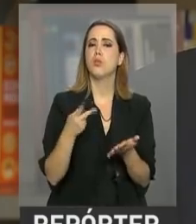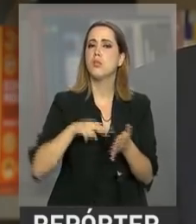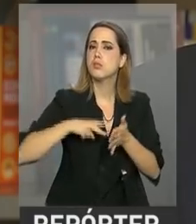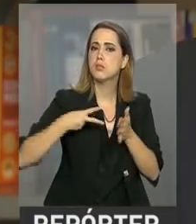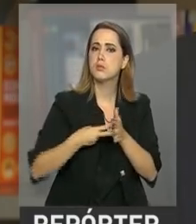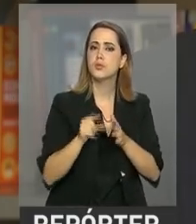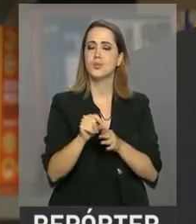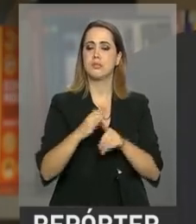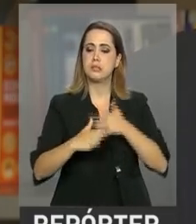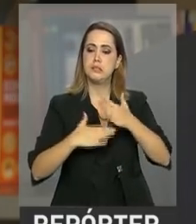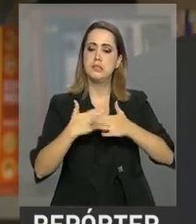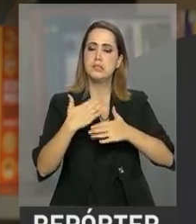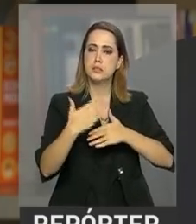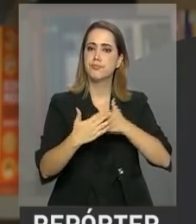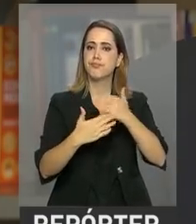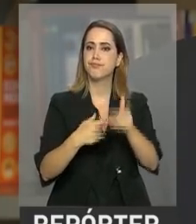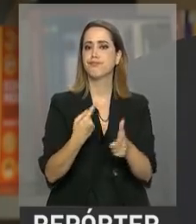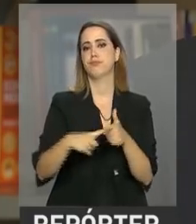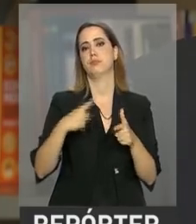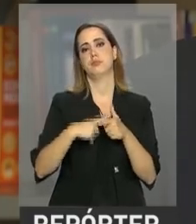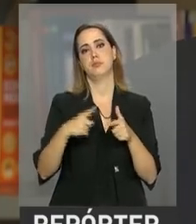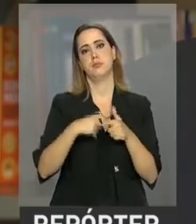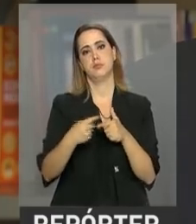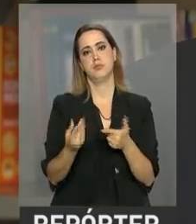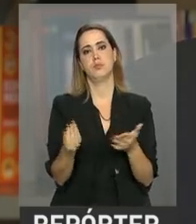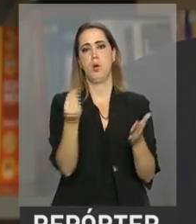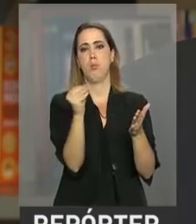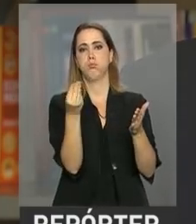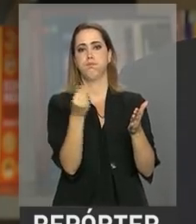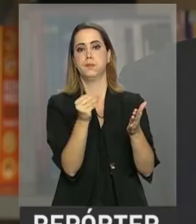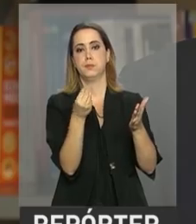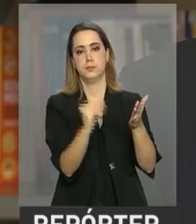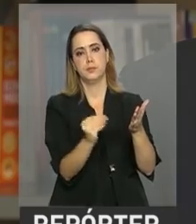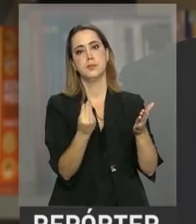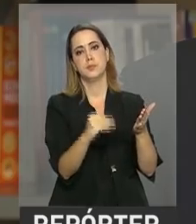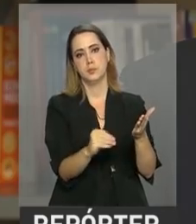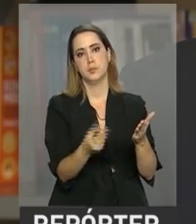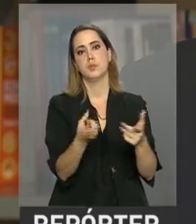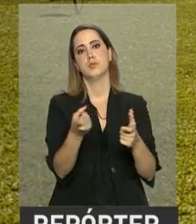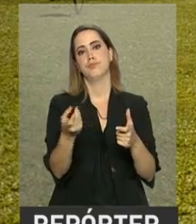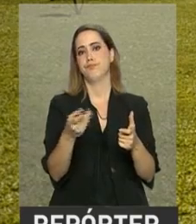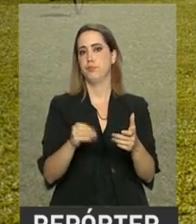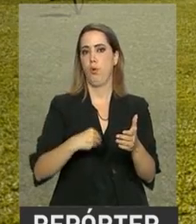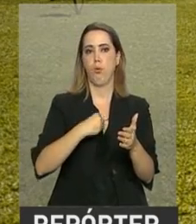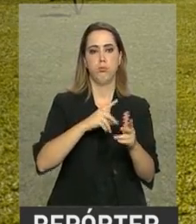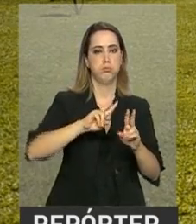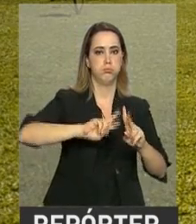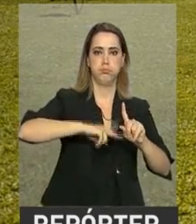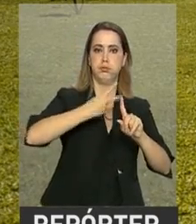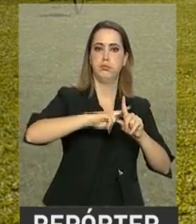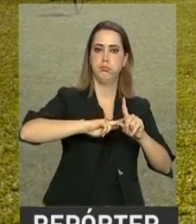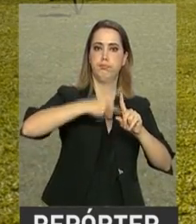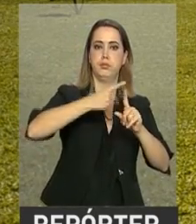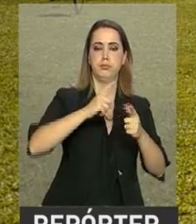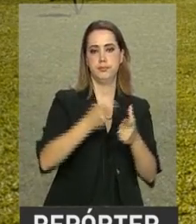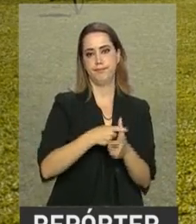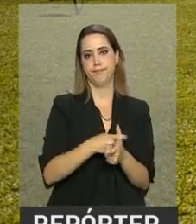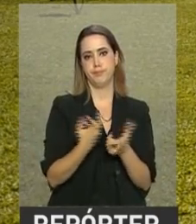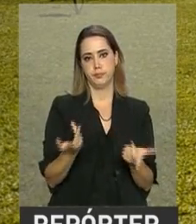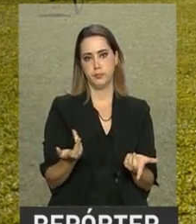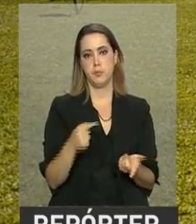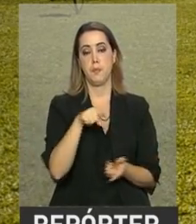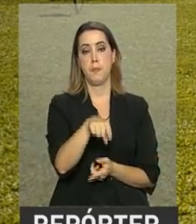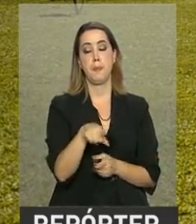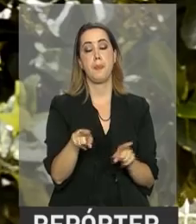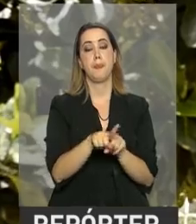criando um processo cada vez mais de incremento da própria dívida. Dados do Tesouro Nacional de